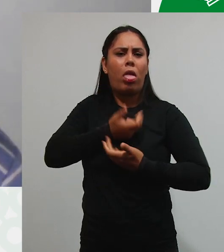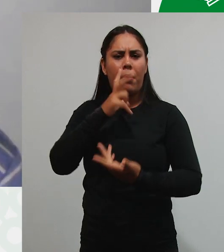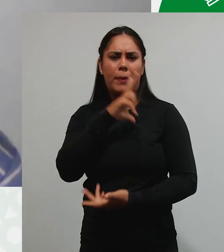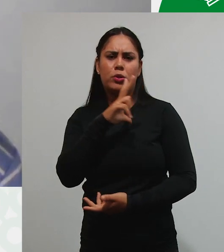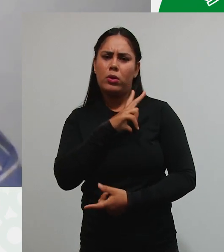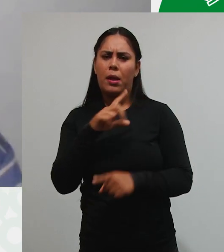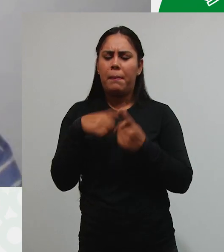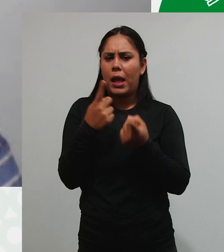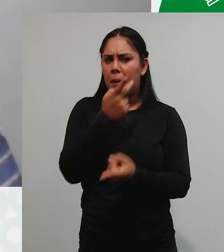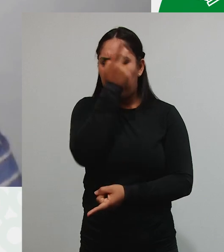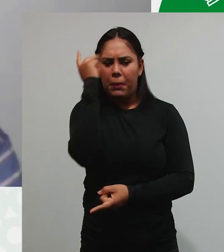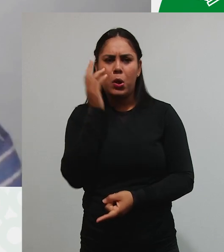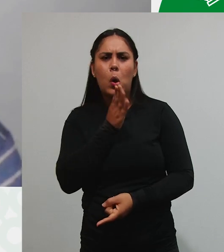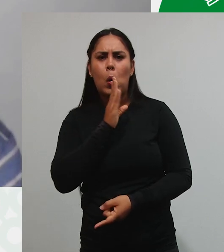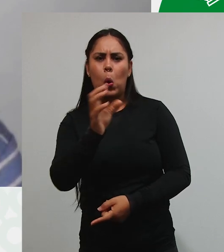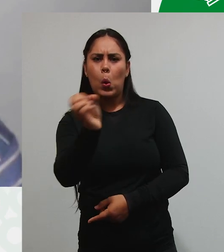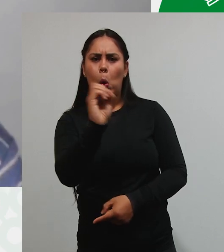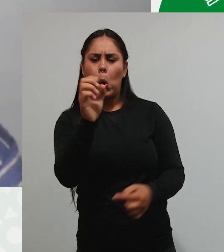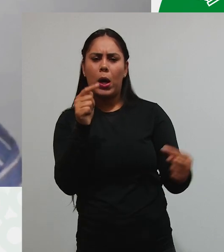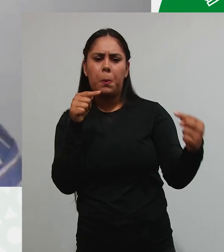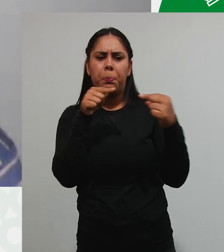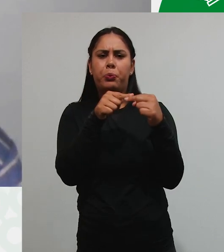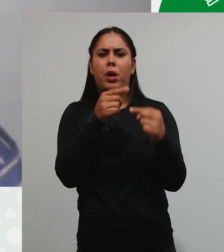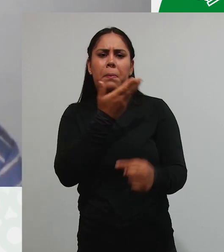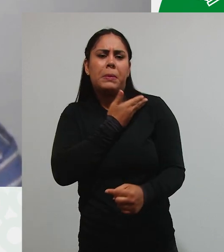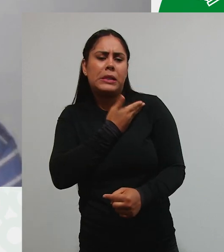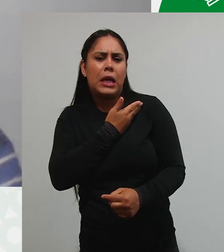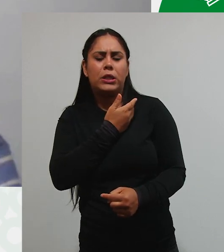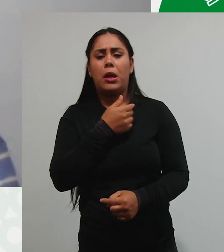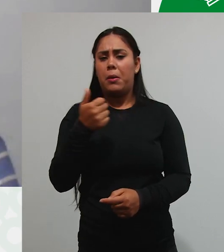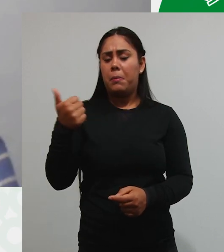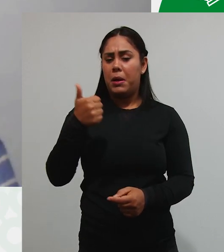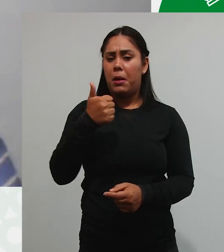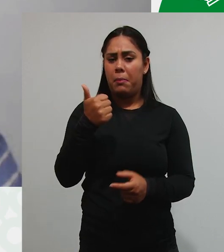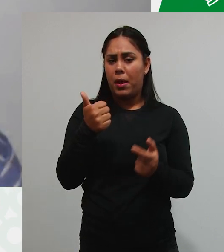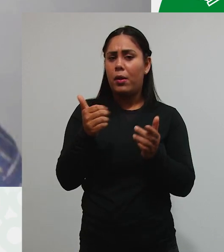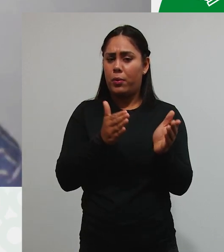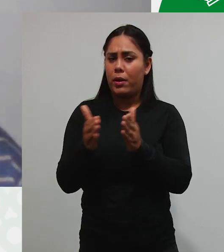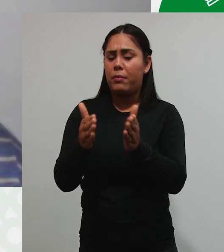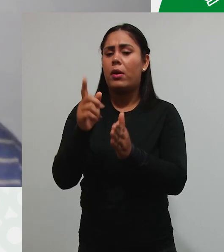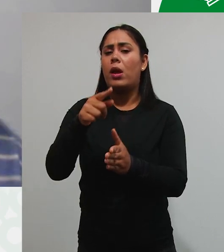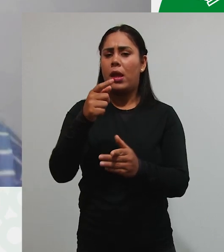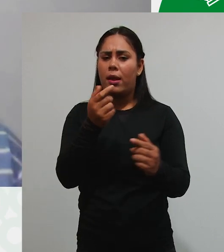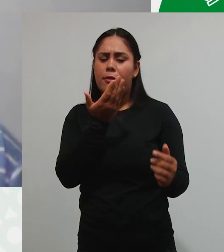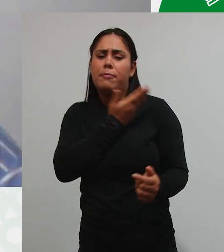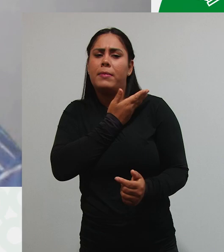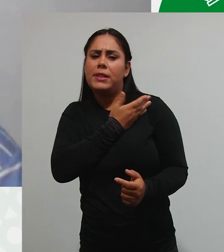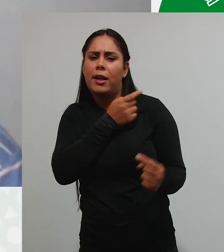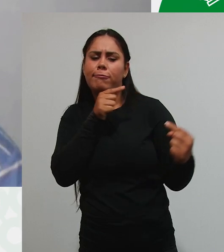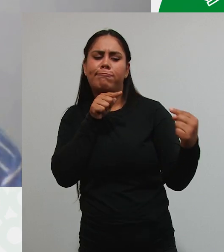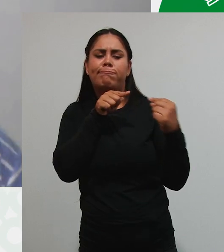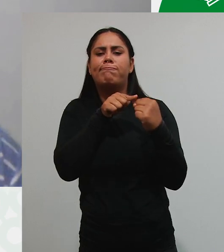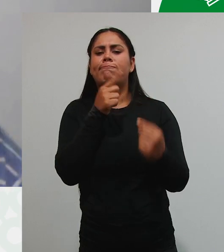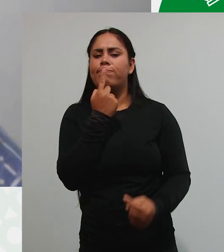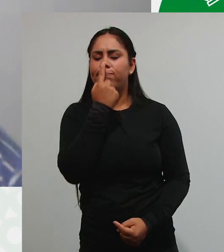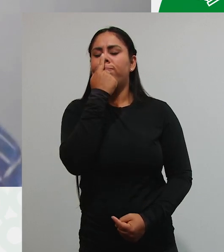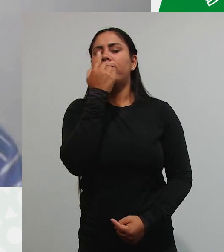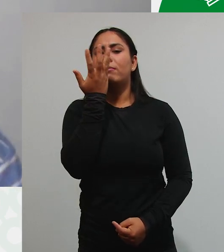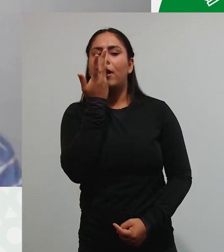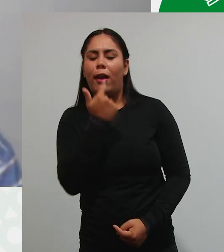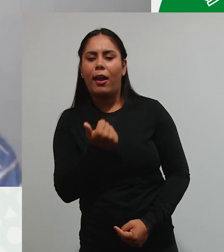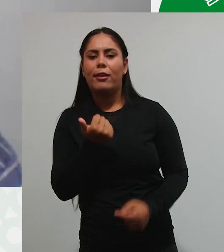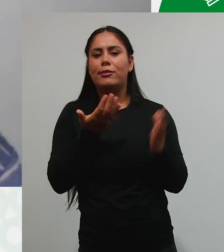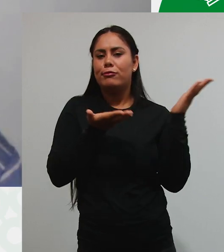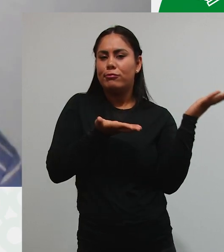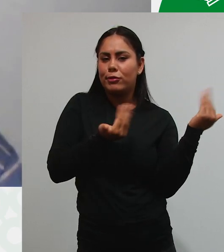elas não criaram um vínculo. Então, o primeiro passo para o pesquisador é criar um vínculo, é ter um vínculo com essas crianças, com esses adolescentes, com esses adultos.